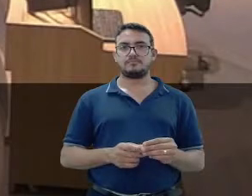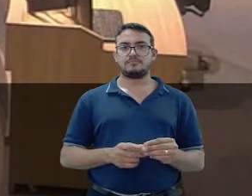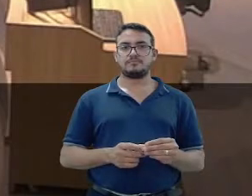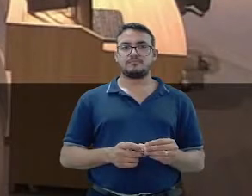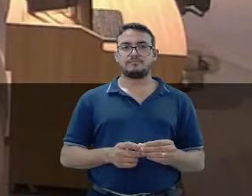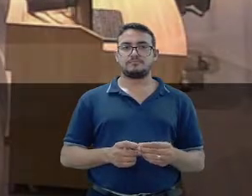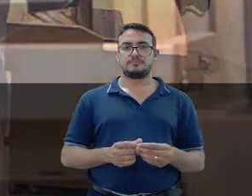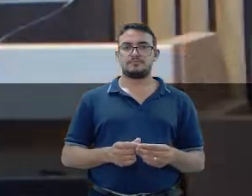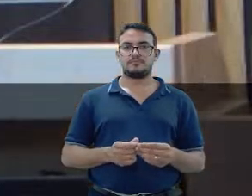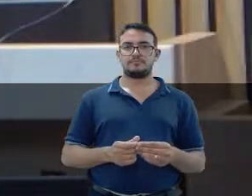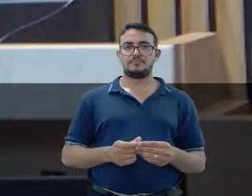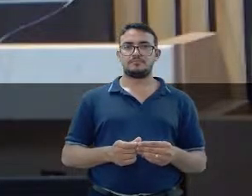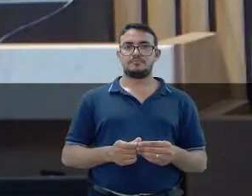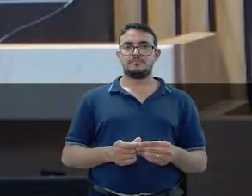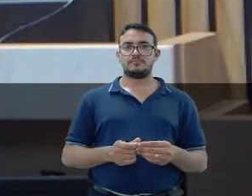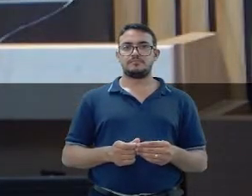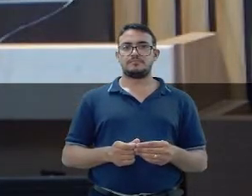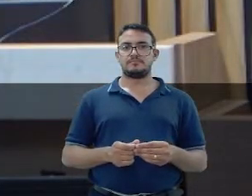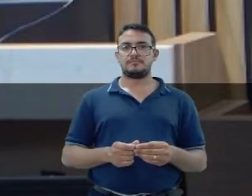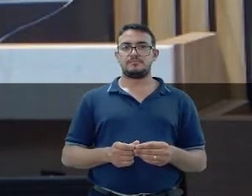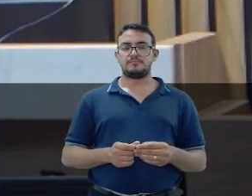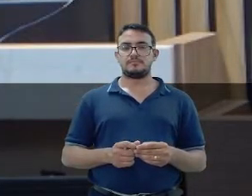Vamos lá.